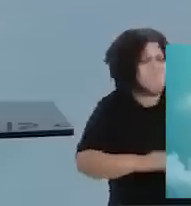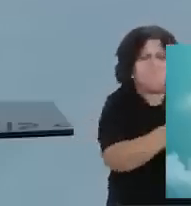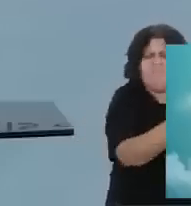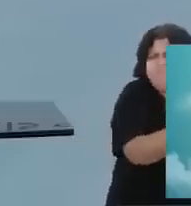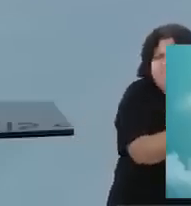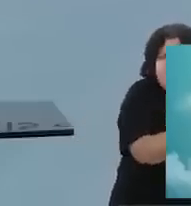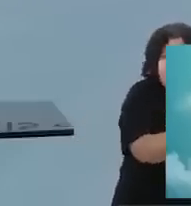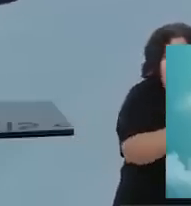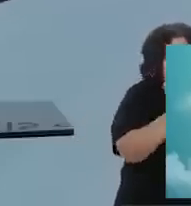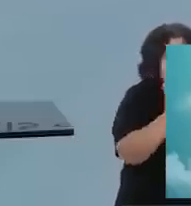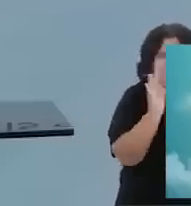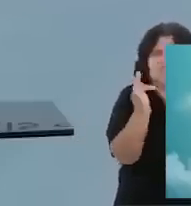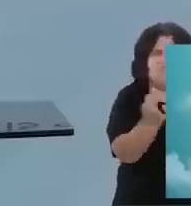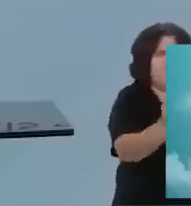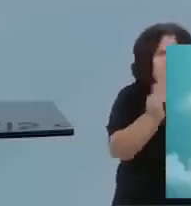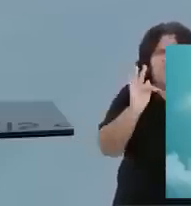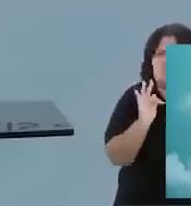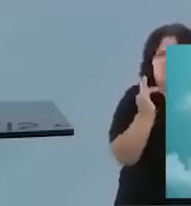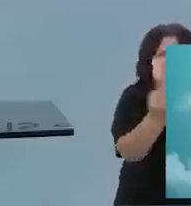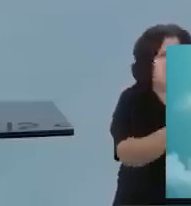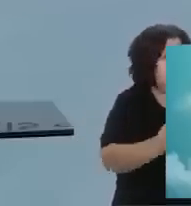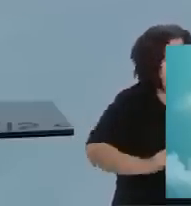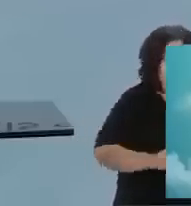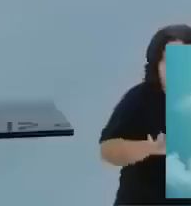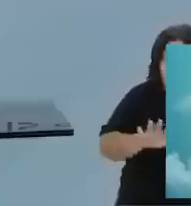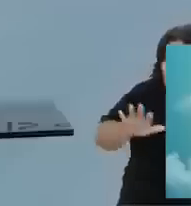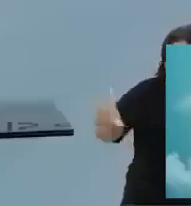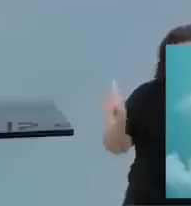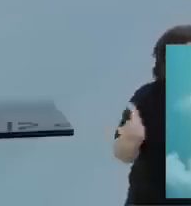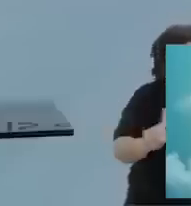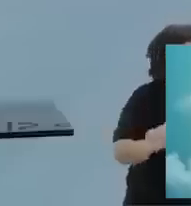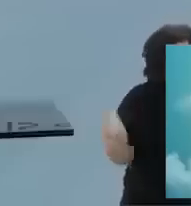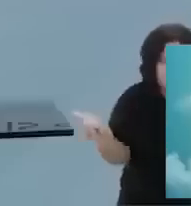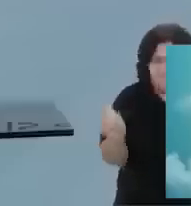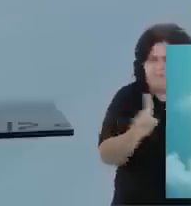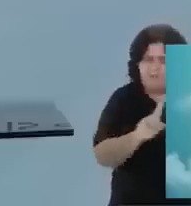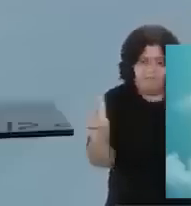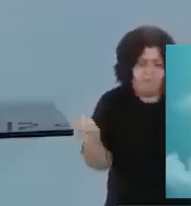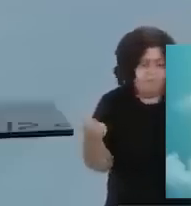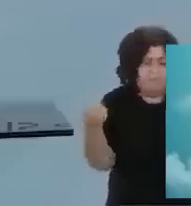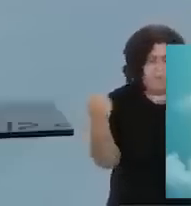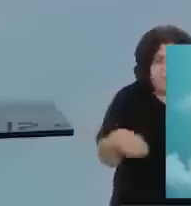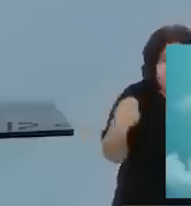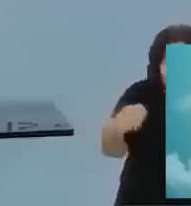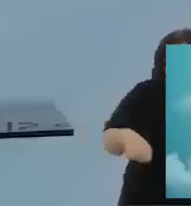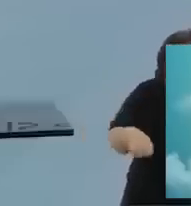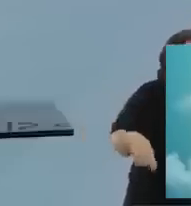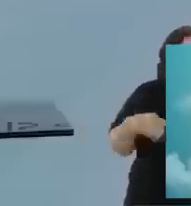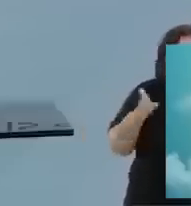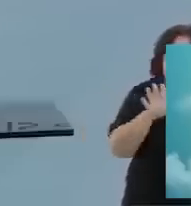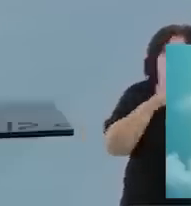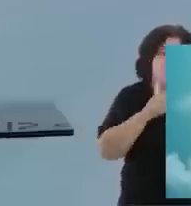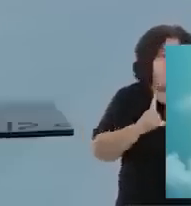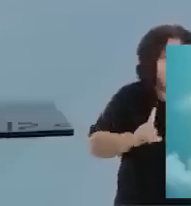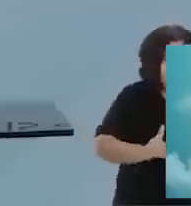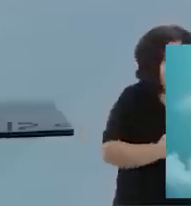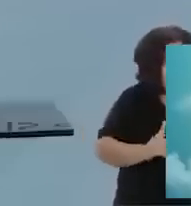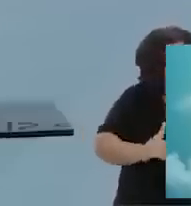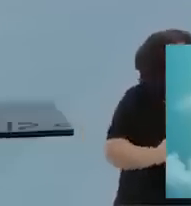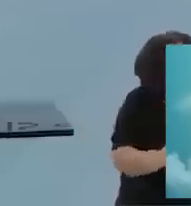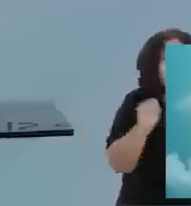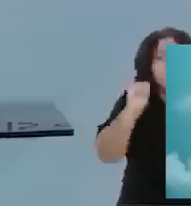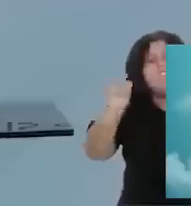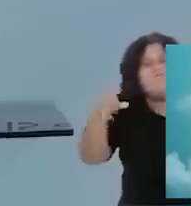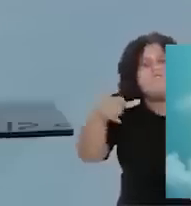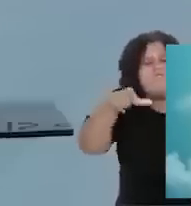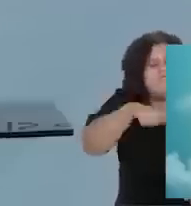correntes doutrinárias ou filosóficas, ou entender o mundo contemporâneo, nisto conhecerão que sois meus discípulos, se tiverdes amor uns